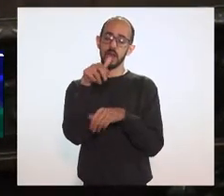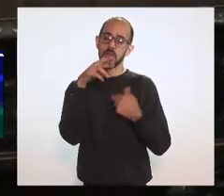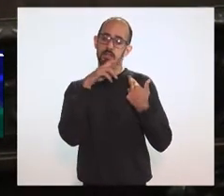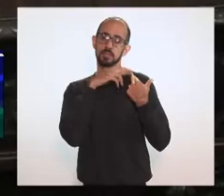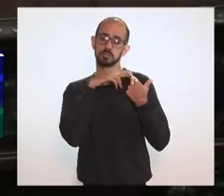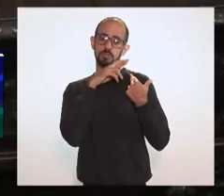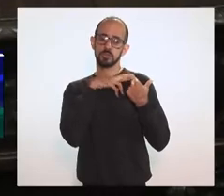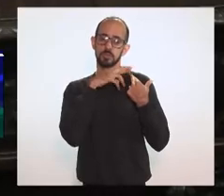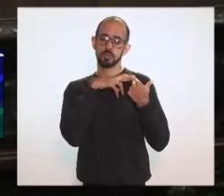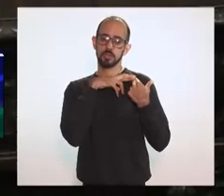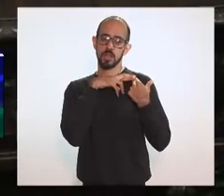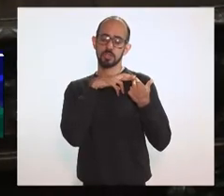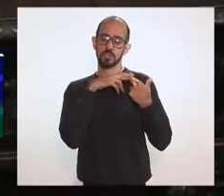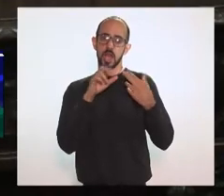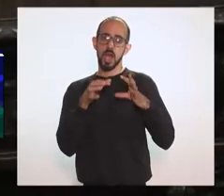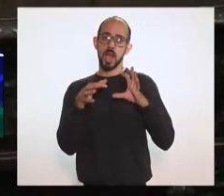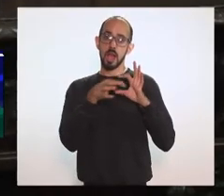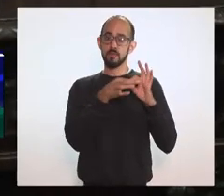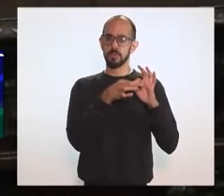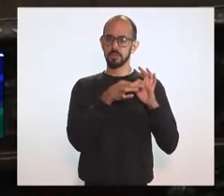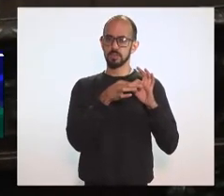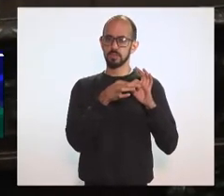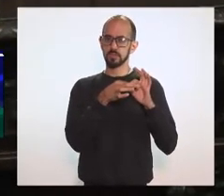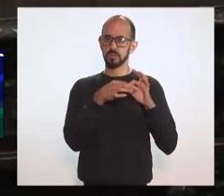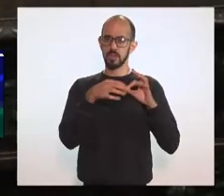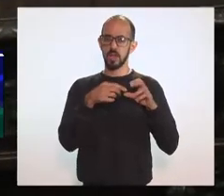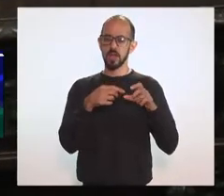Eventuais alianças políticas para o ano que vem,